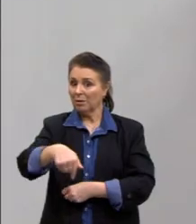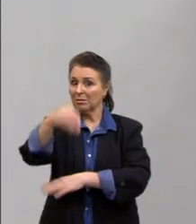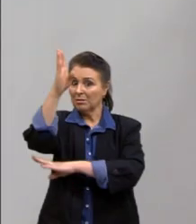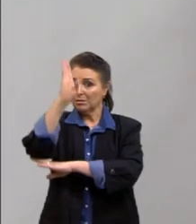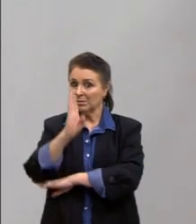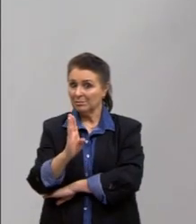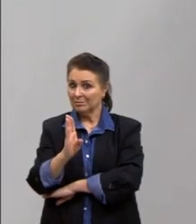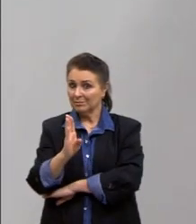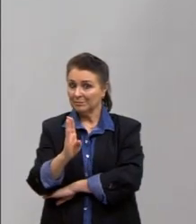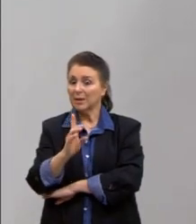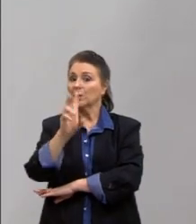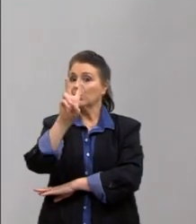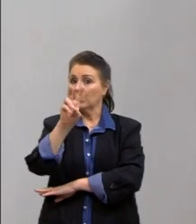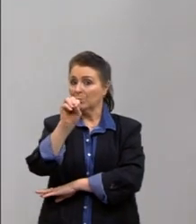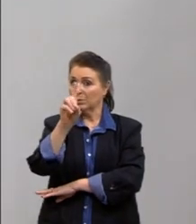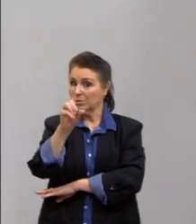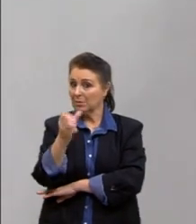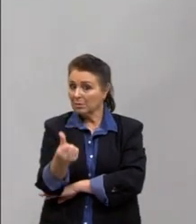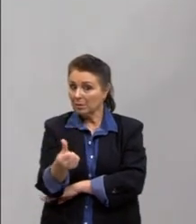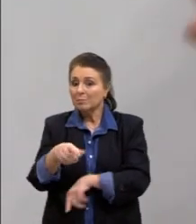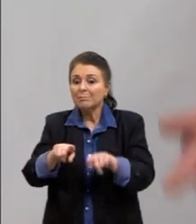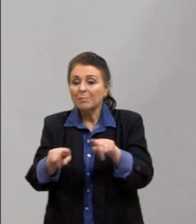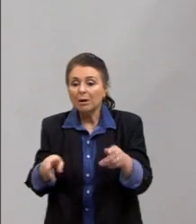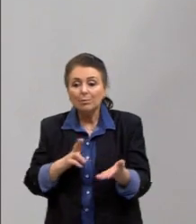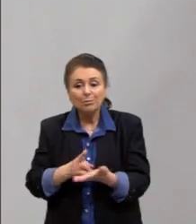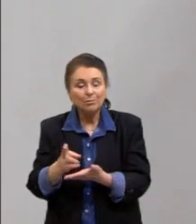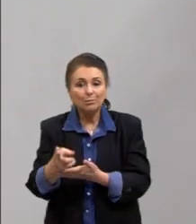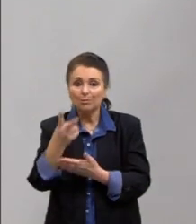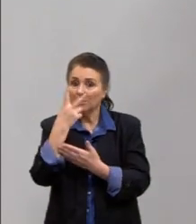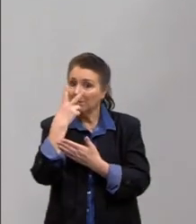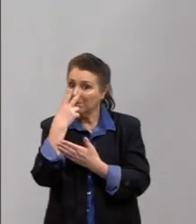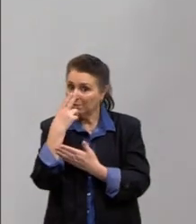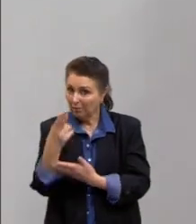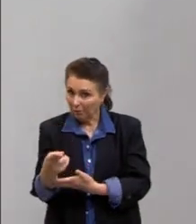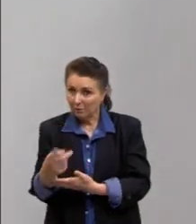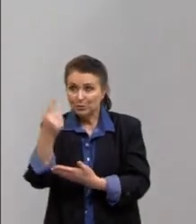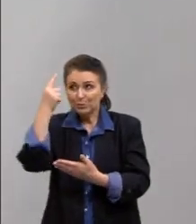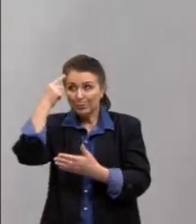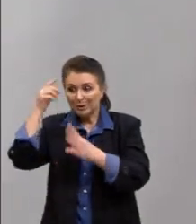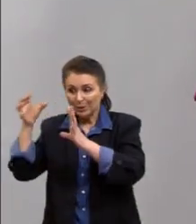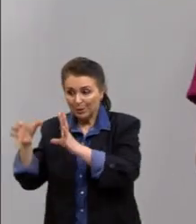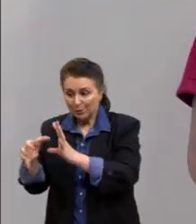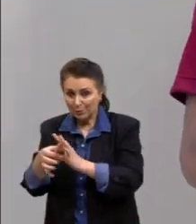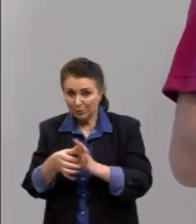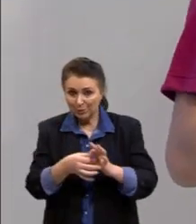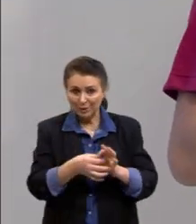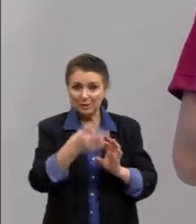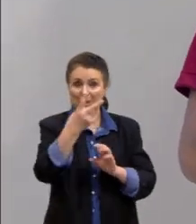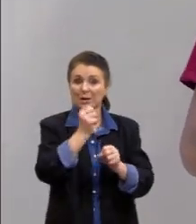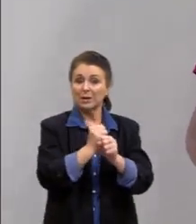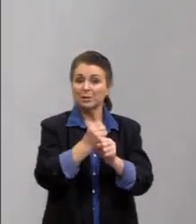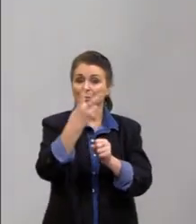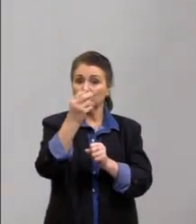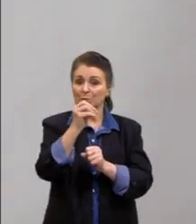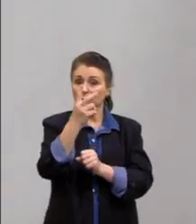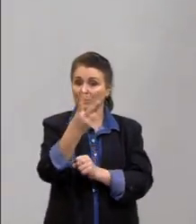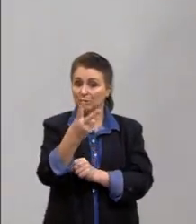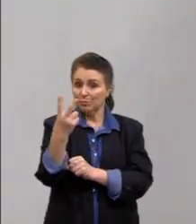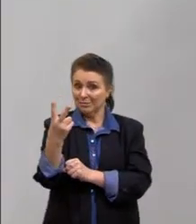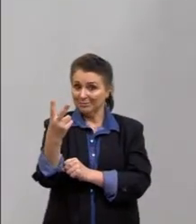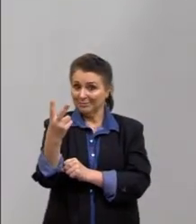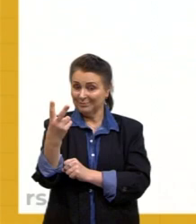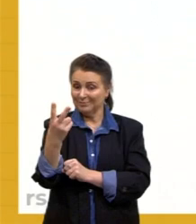mais um tema ainda muito atual quando a gente pensa no contexto que a gente vive aí em 2022 né E